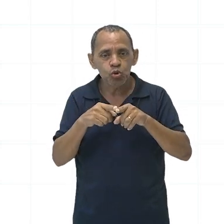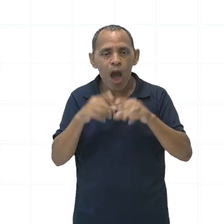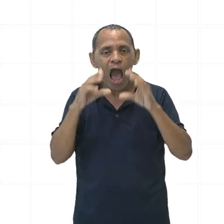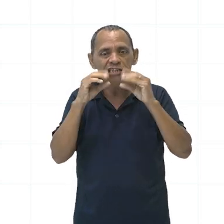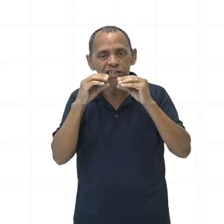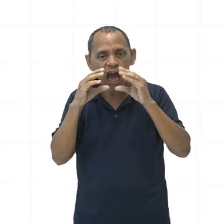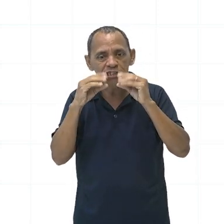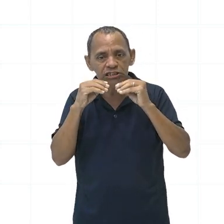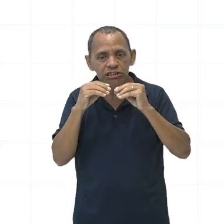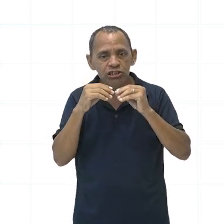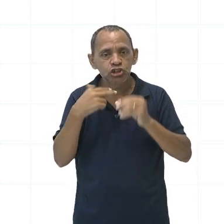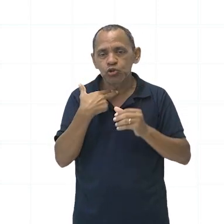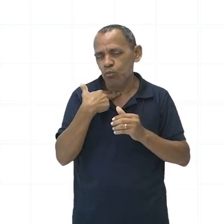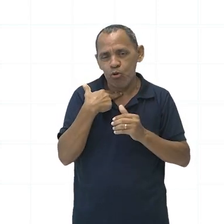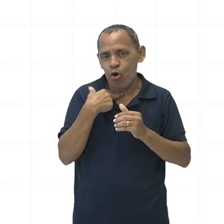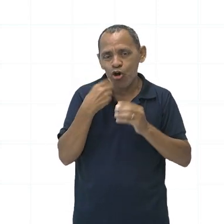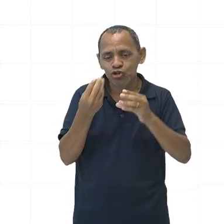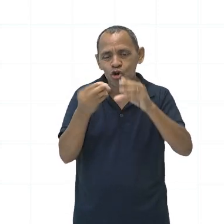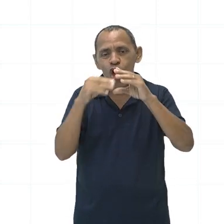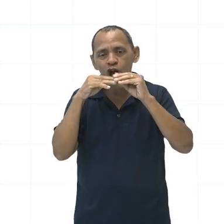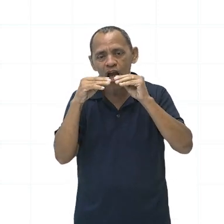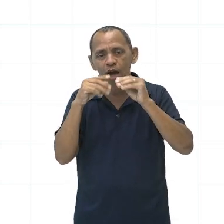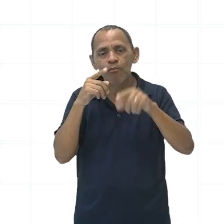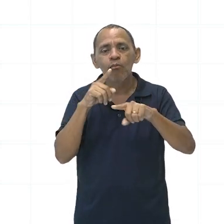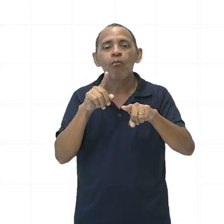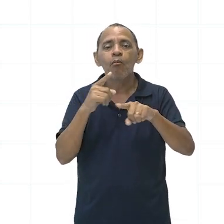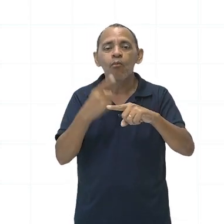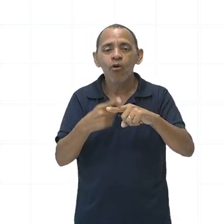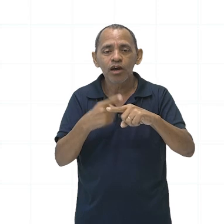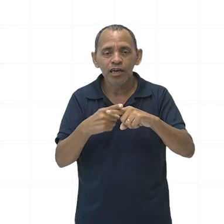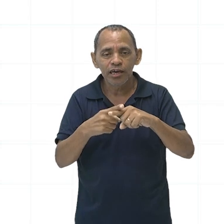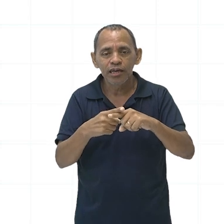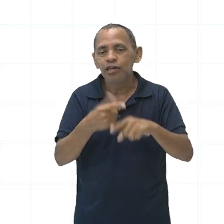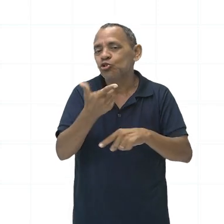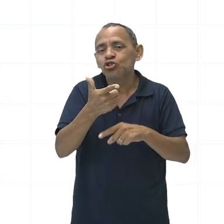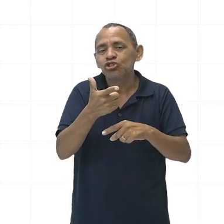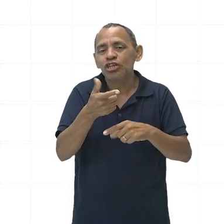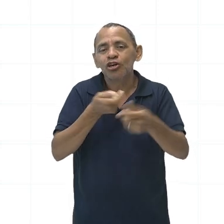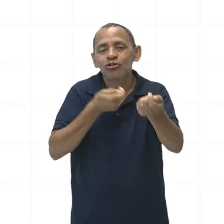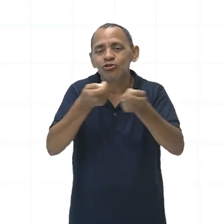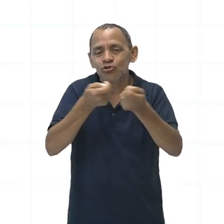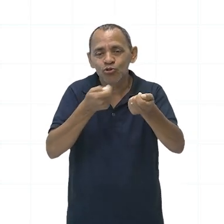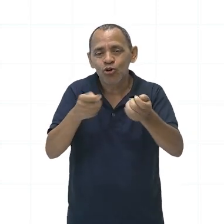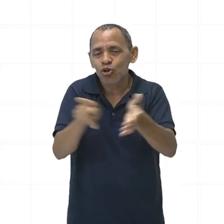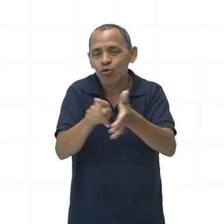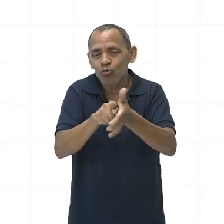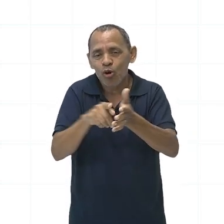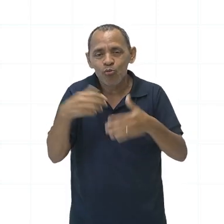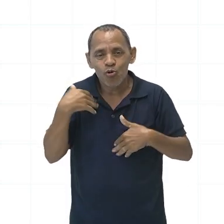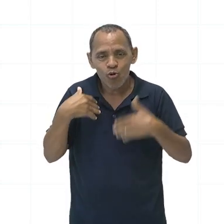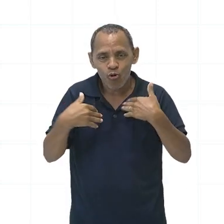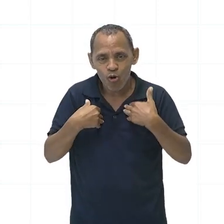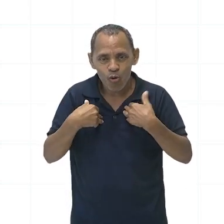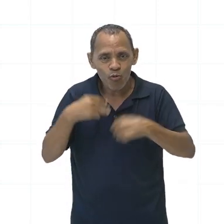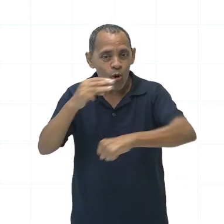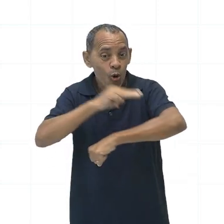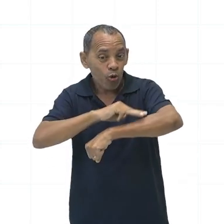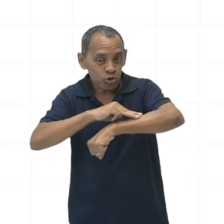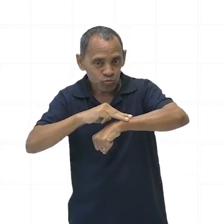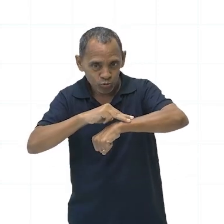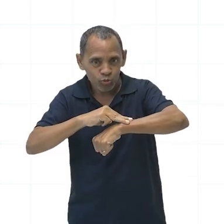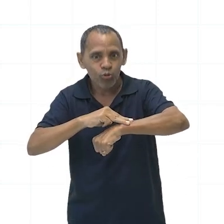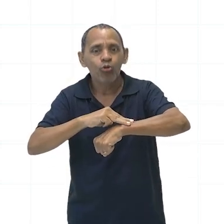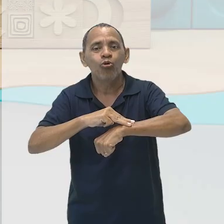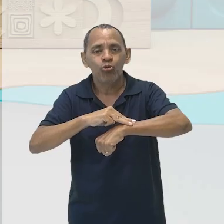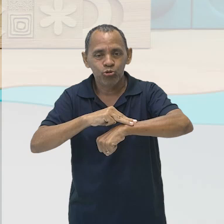nada disso. Porque essa vítima, ela perdeu totalmente o controle do seu corpo, os músculos dela estão